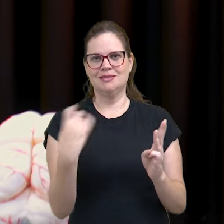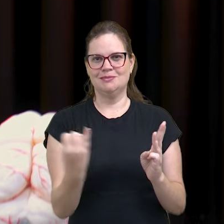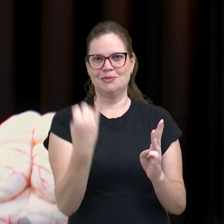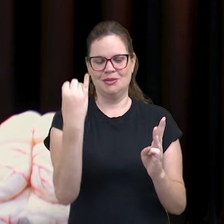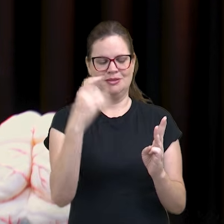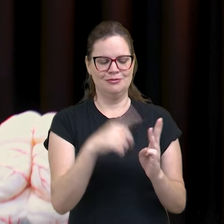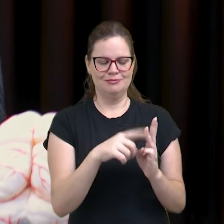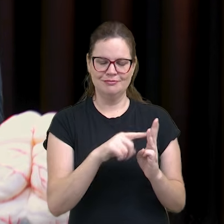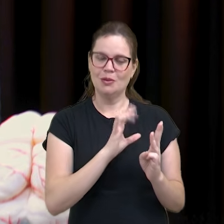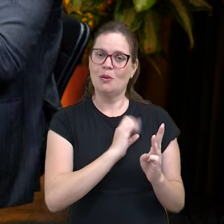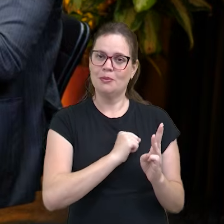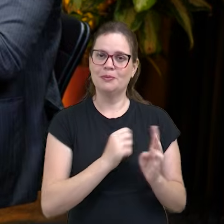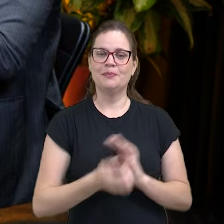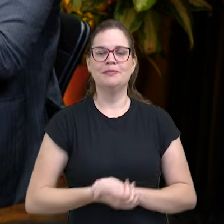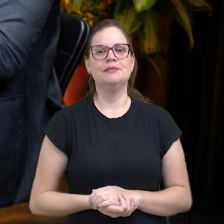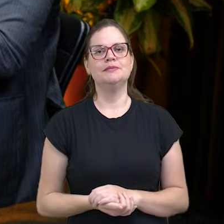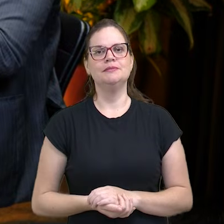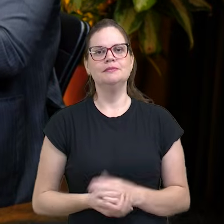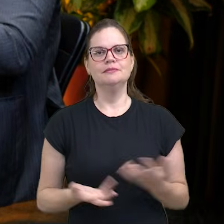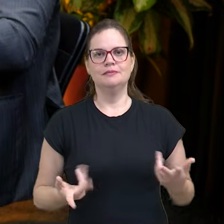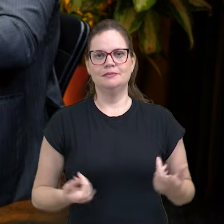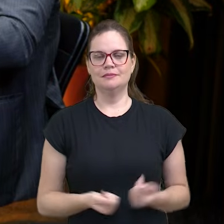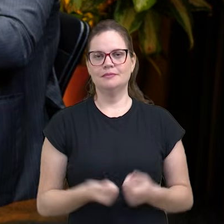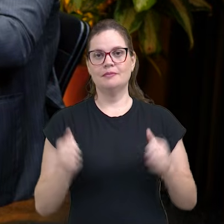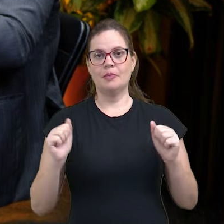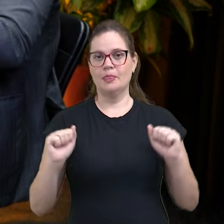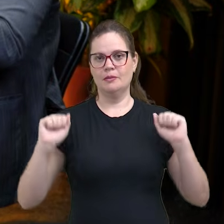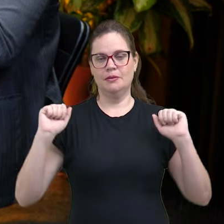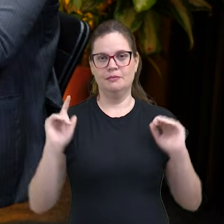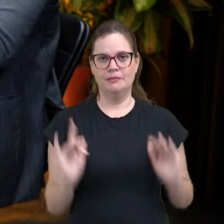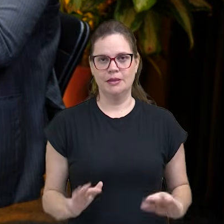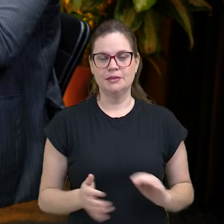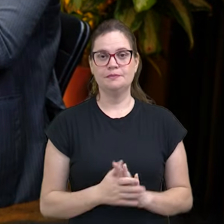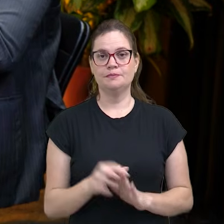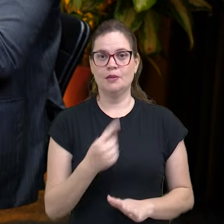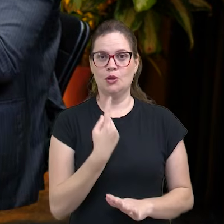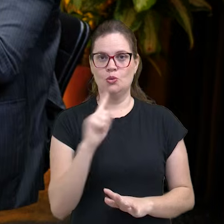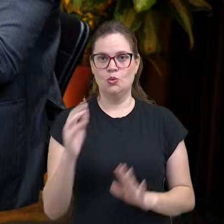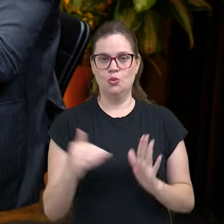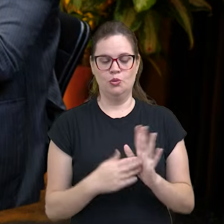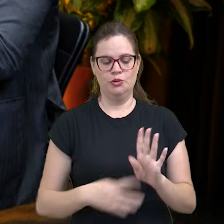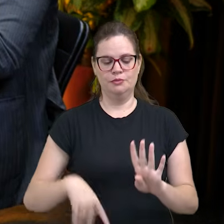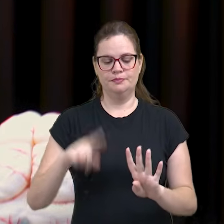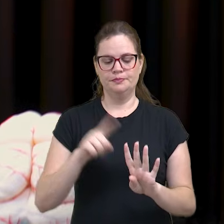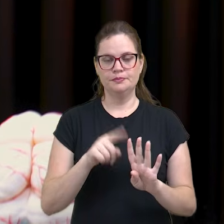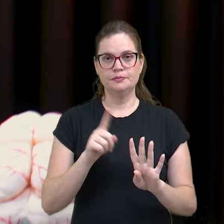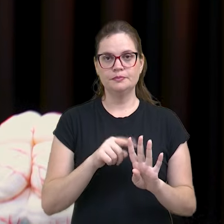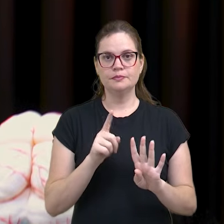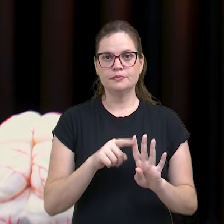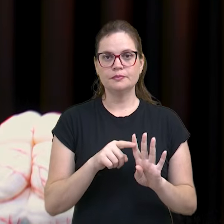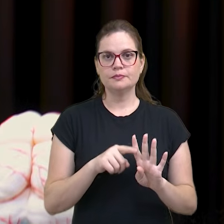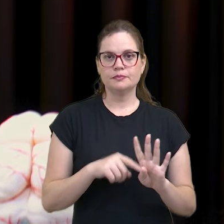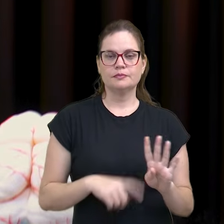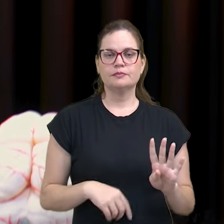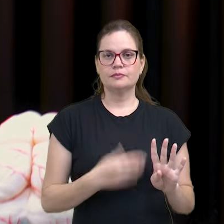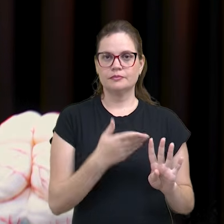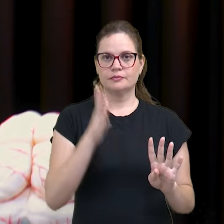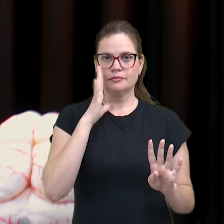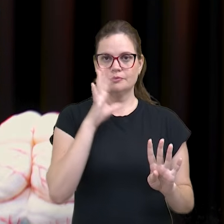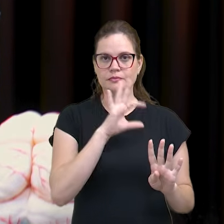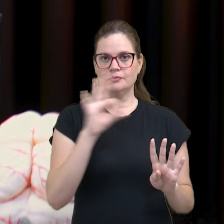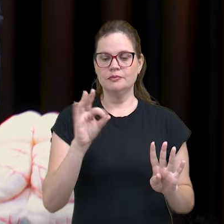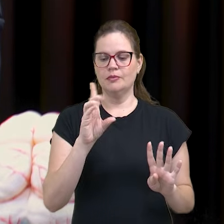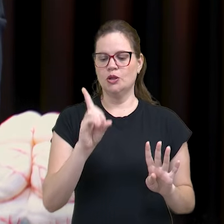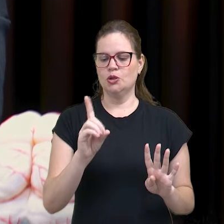Maravilha. Uma bênção. E, por último, que eu gostaria de compartilhar aqui com as pessoas que nos assistem, é a dopamina, né? A dopamina é